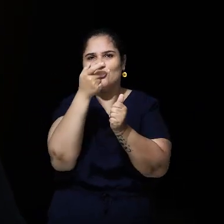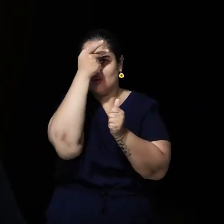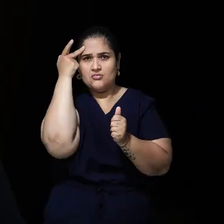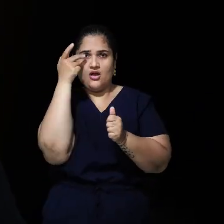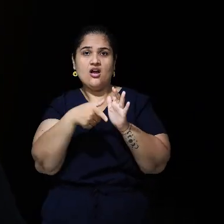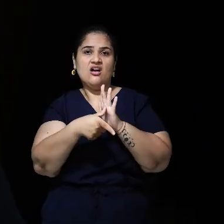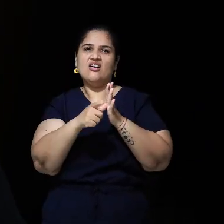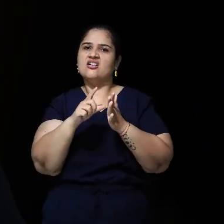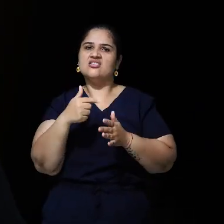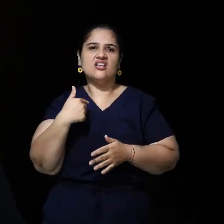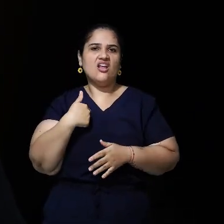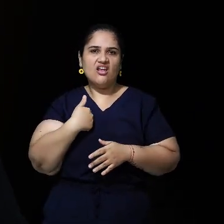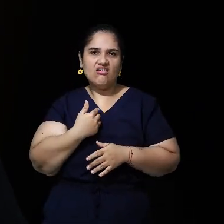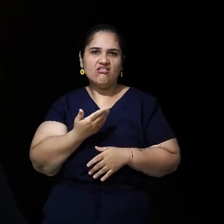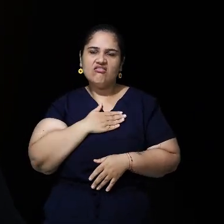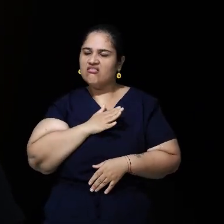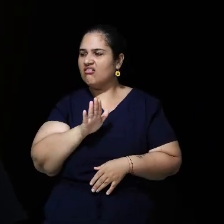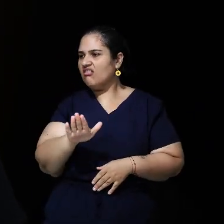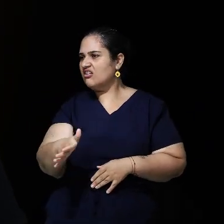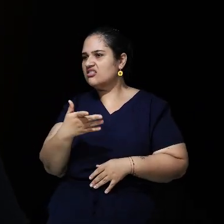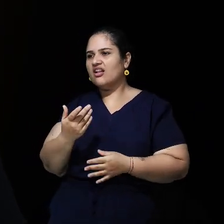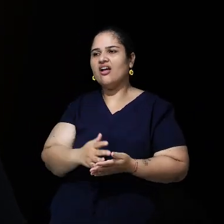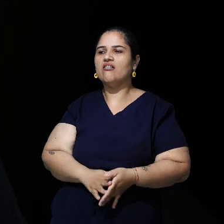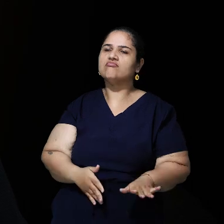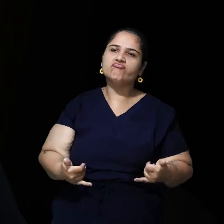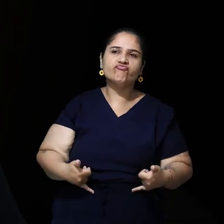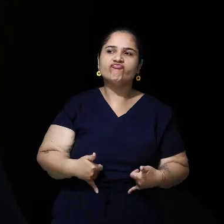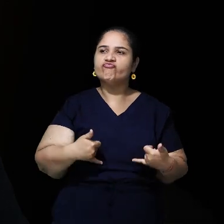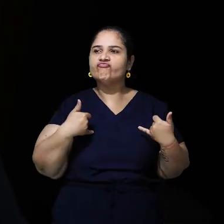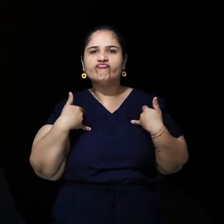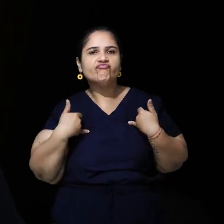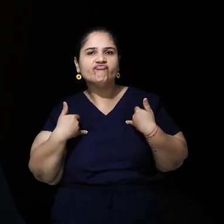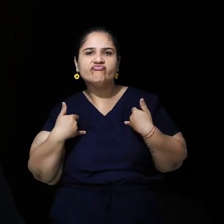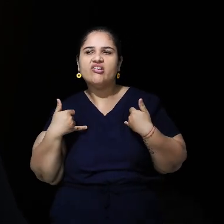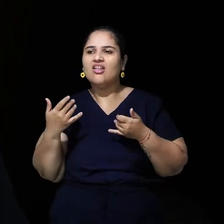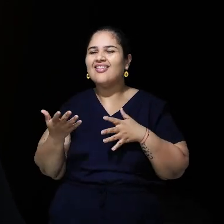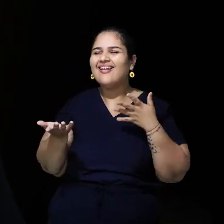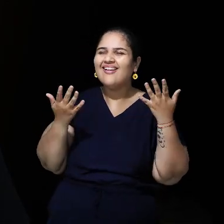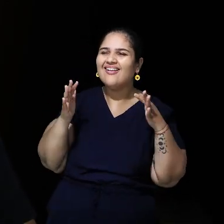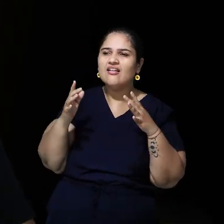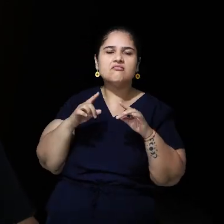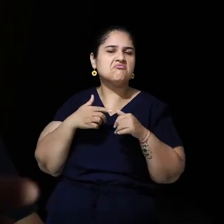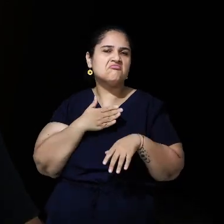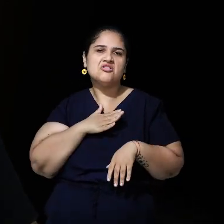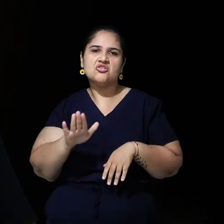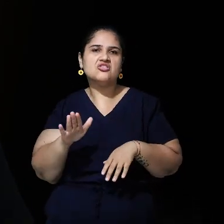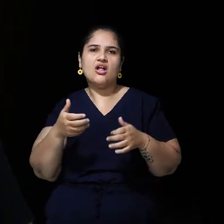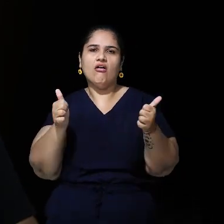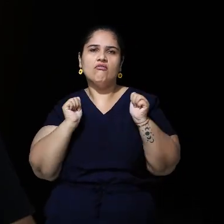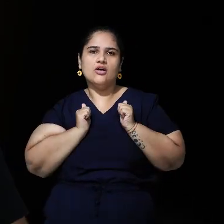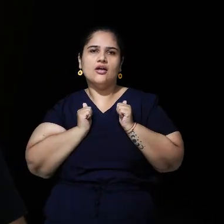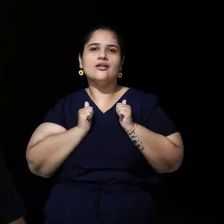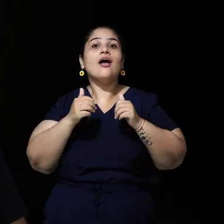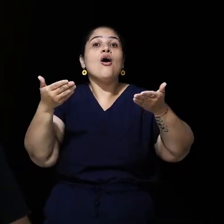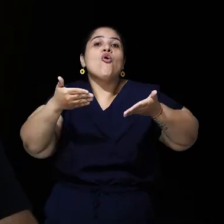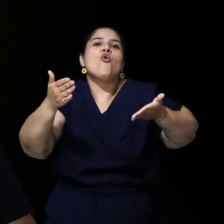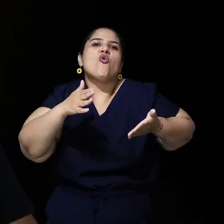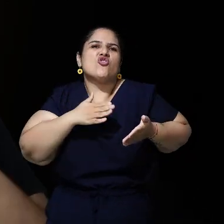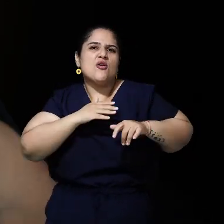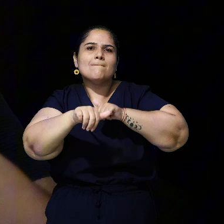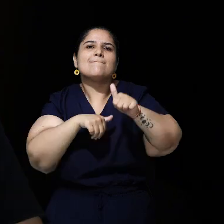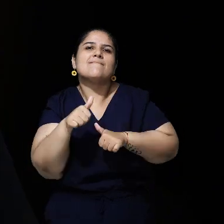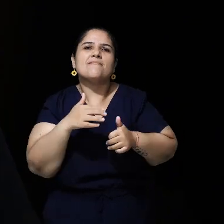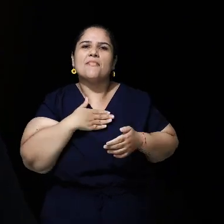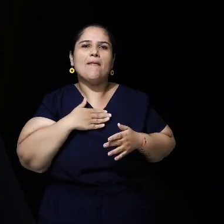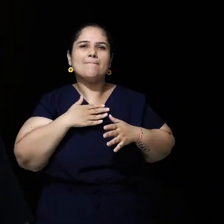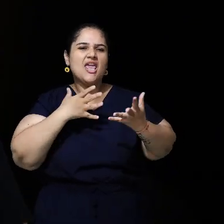comemorar aniversário, eu ficava mais sempre quieto. Então, hoje, para mim, quanto mais gente, melhor. Quanto mais